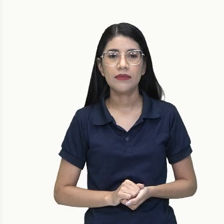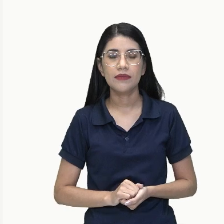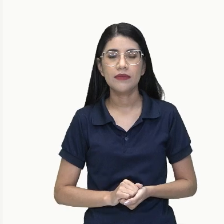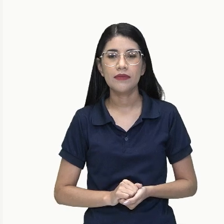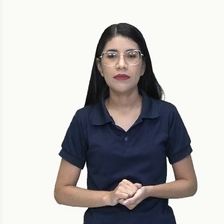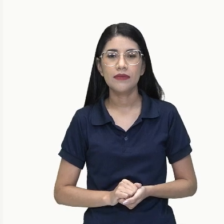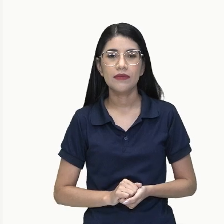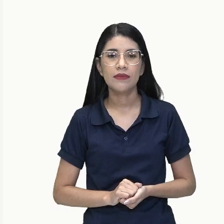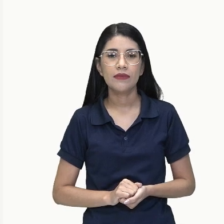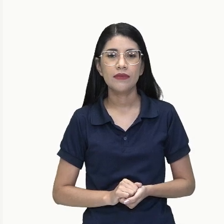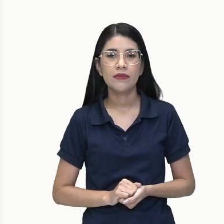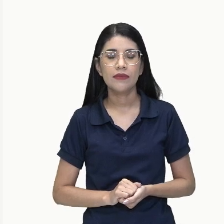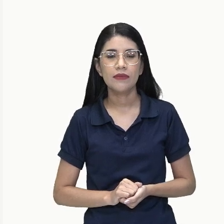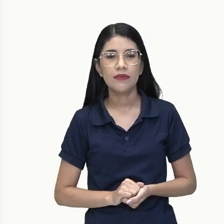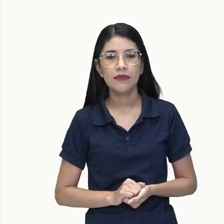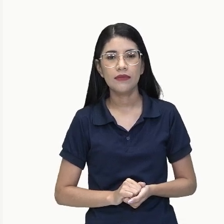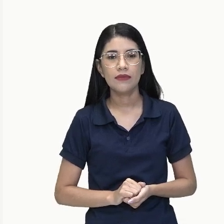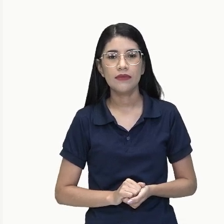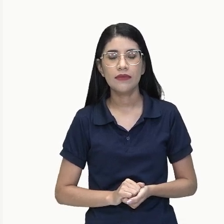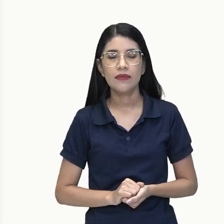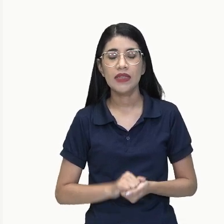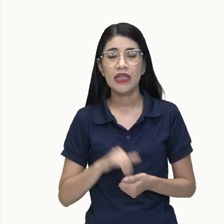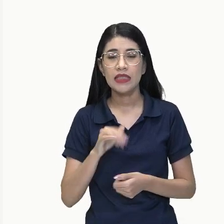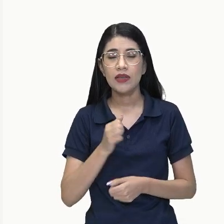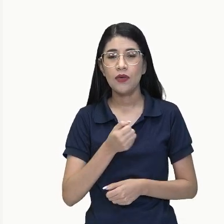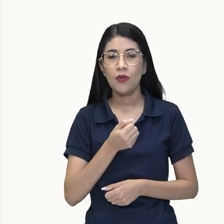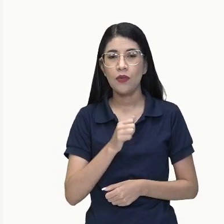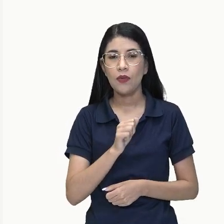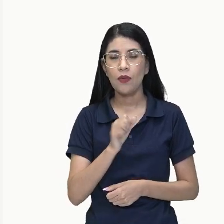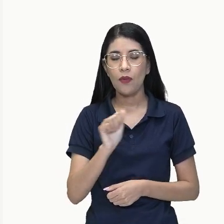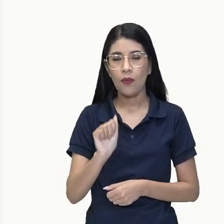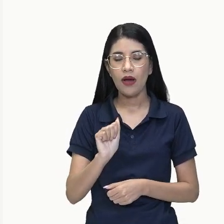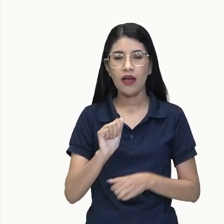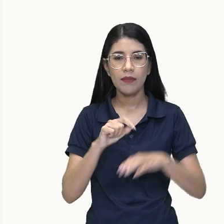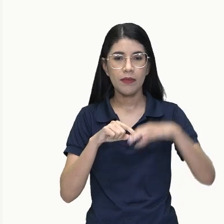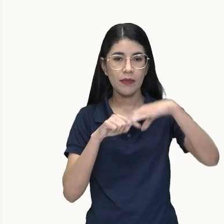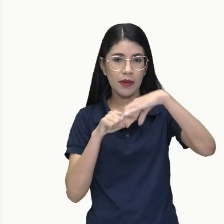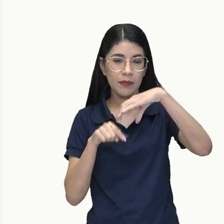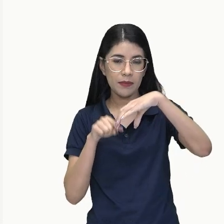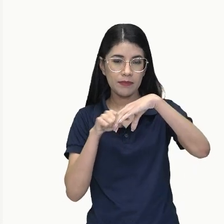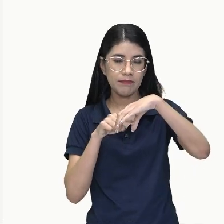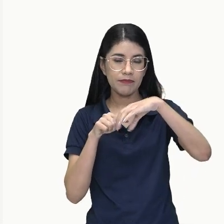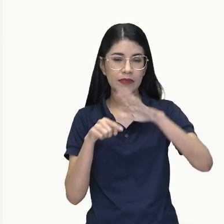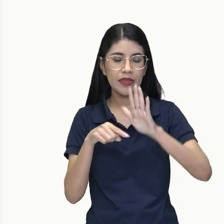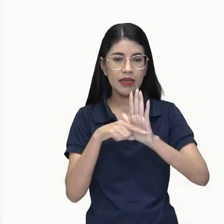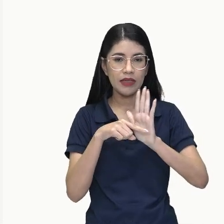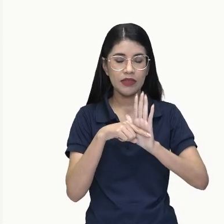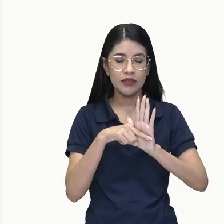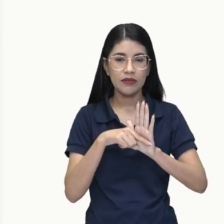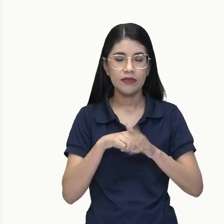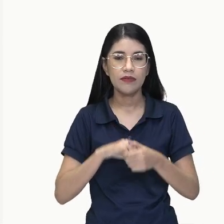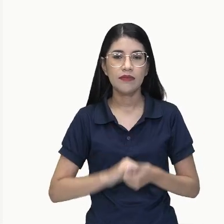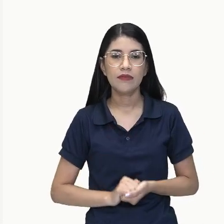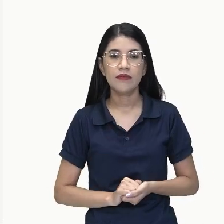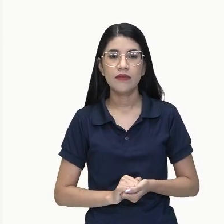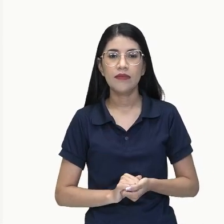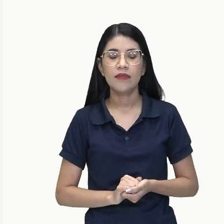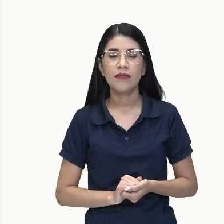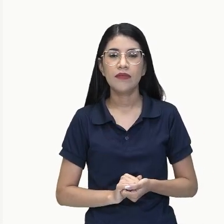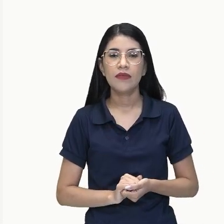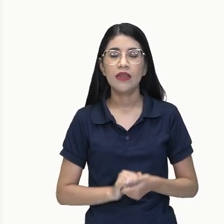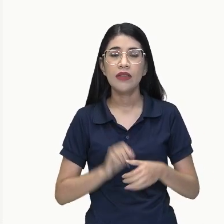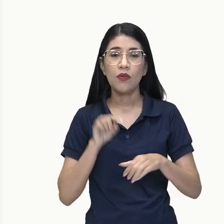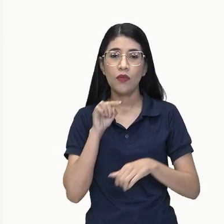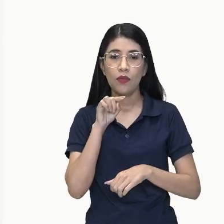Quando o coeficiente A for negativo, a concavidade será voltada para baixo, beleza. Nesse caso, o vértice